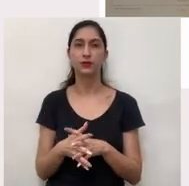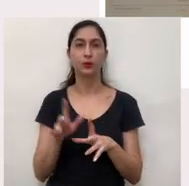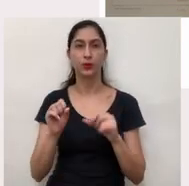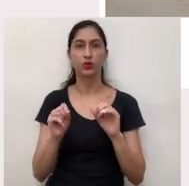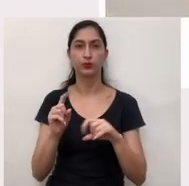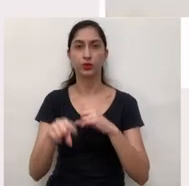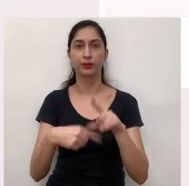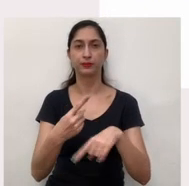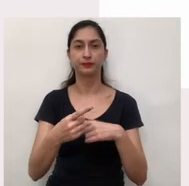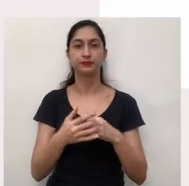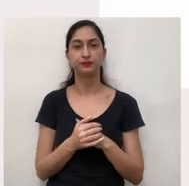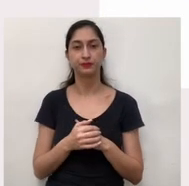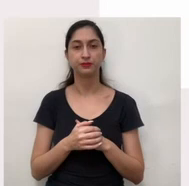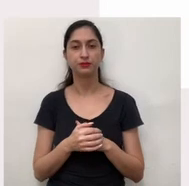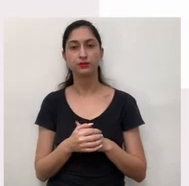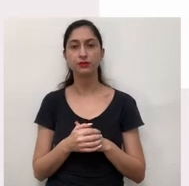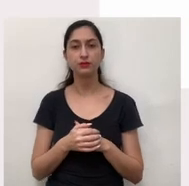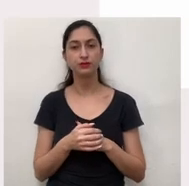passar.